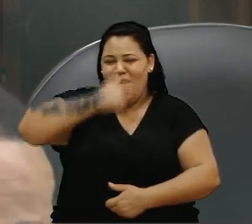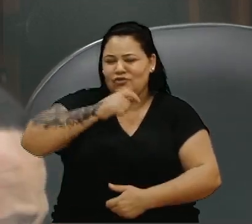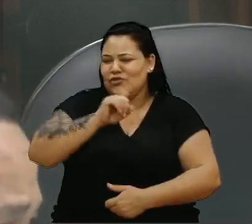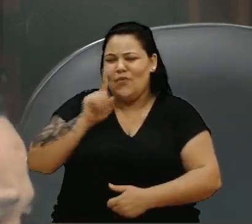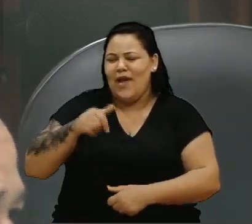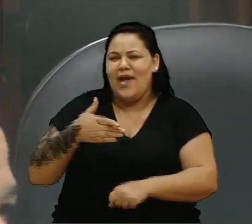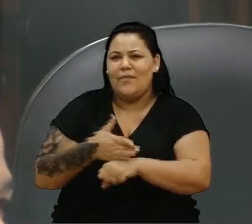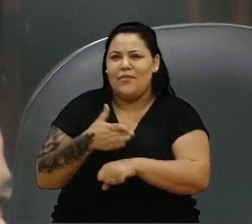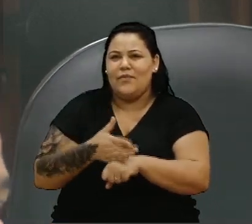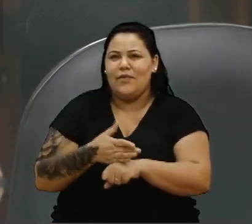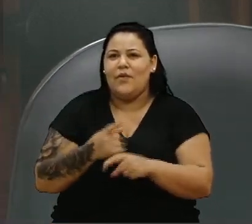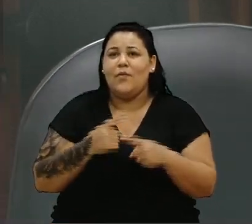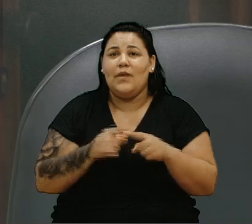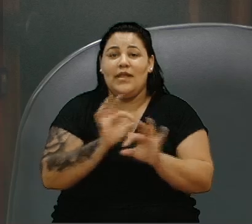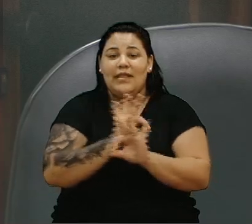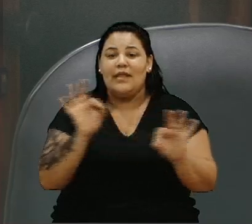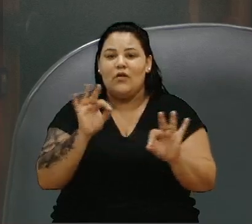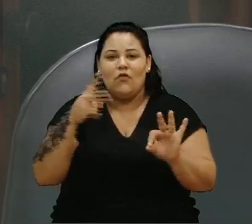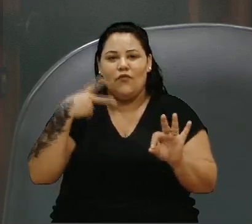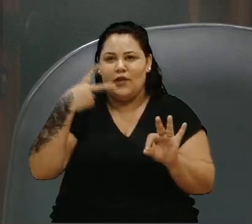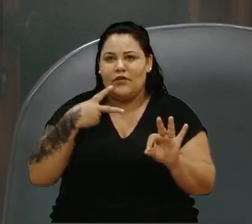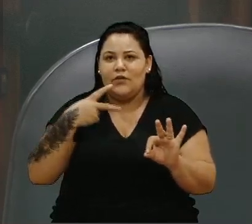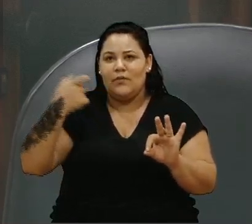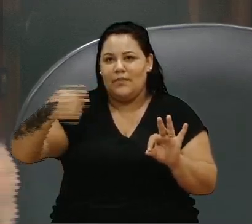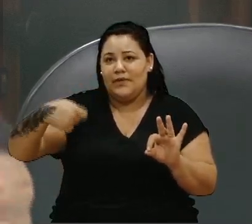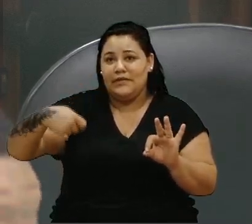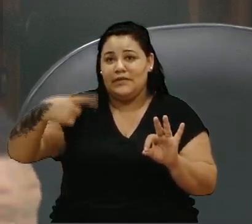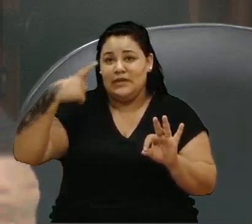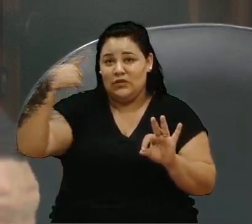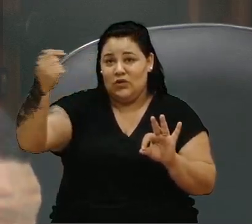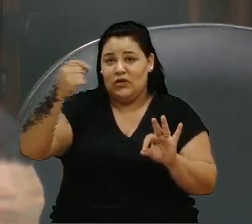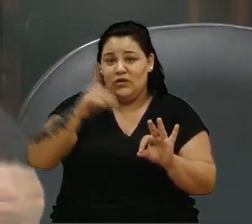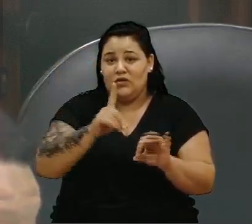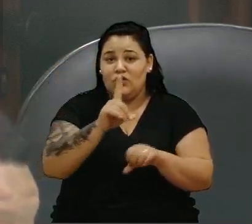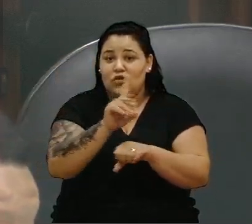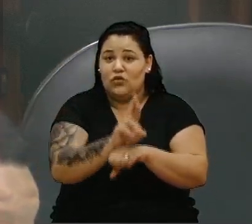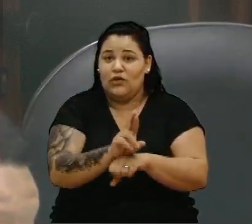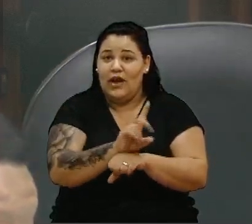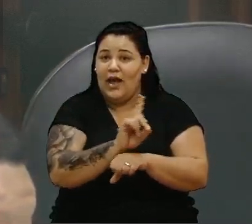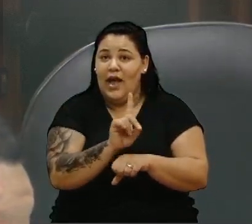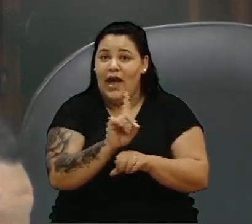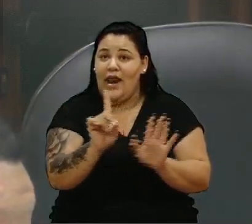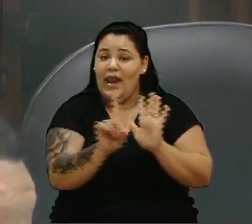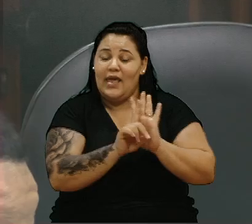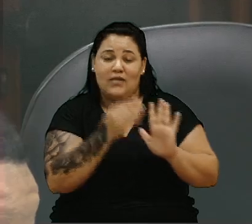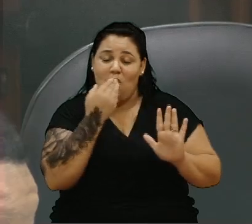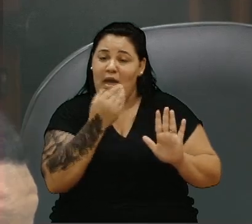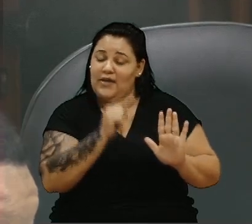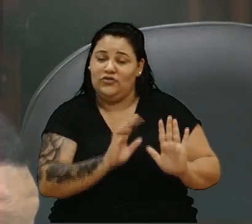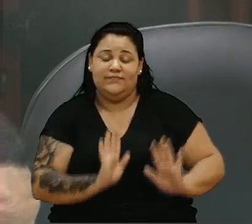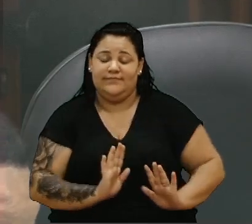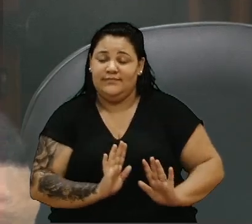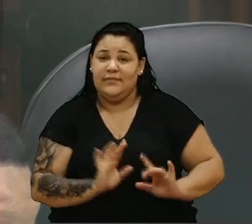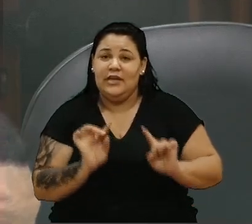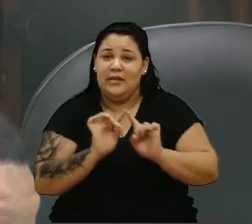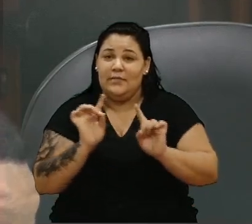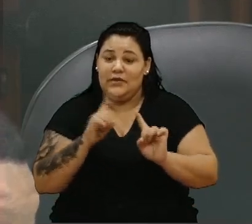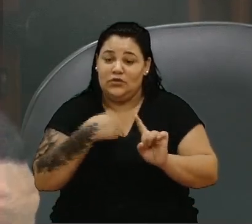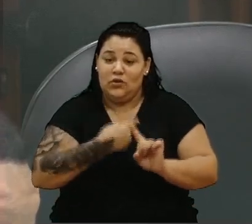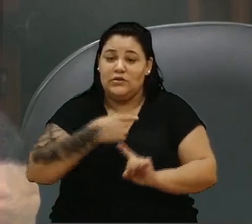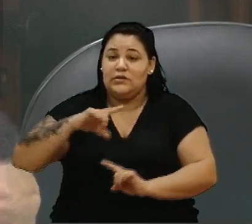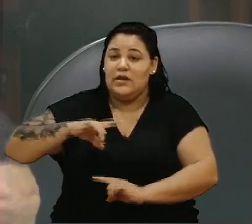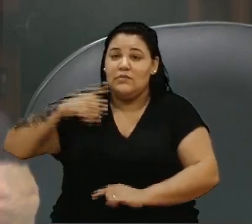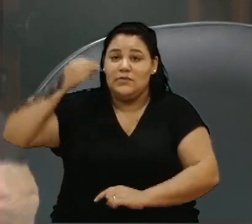caso, porque nenhum vereador ou vereadora, para ser eleito, precisa de doutorado. A nossa lei ela não fala sobre isso. Mas todos nós temos as nossas experiências, o